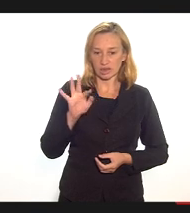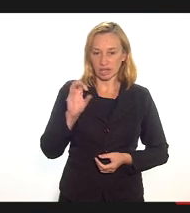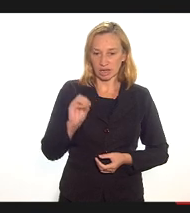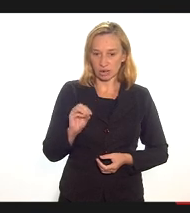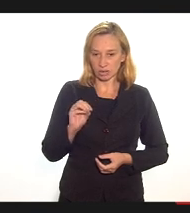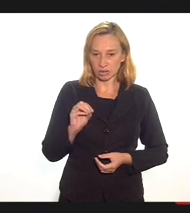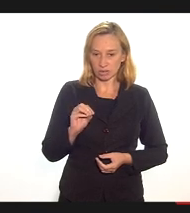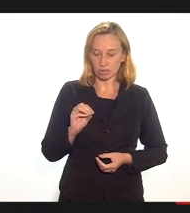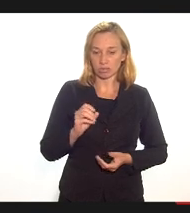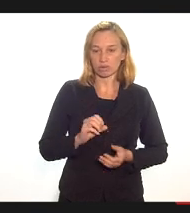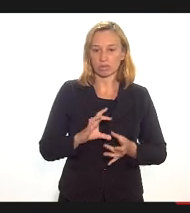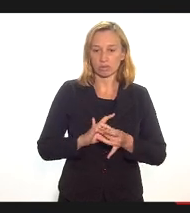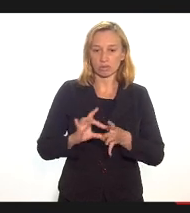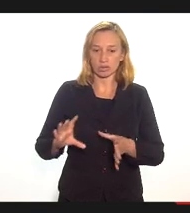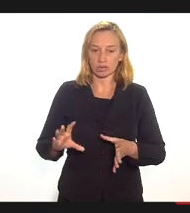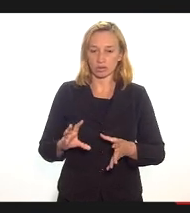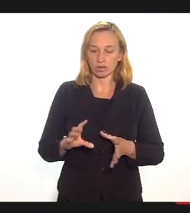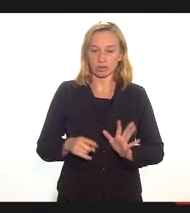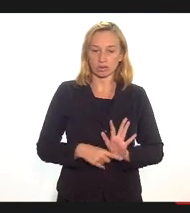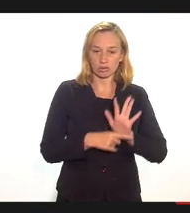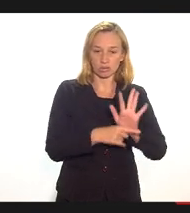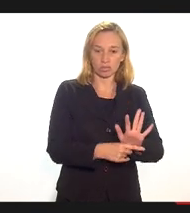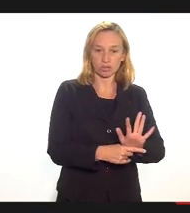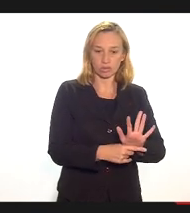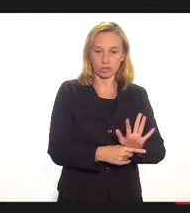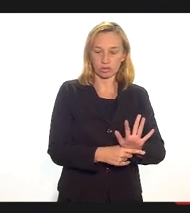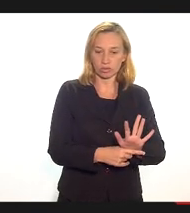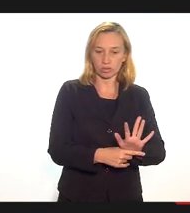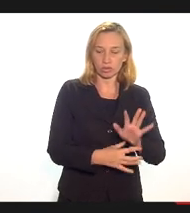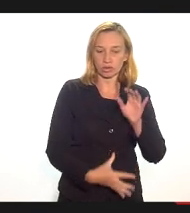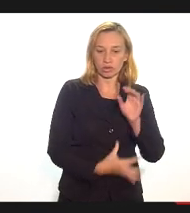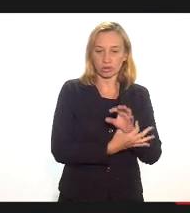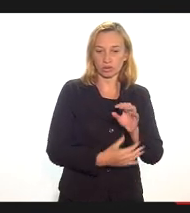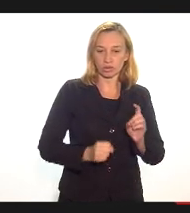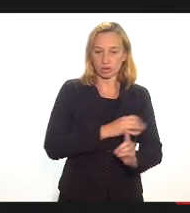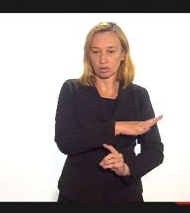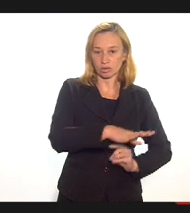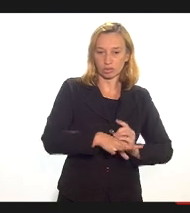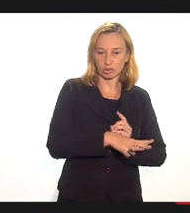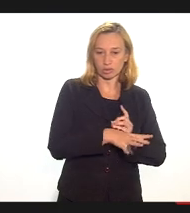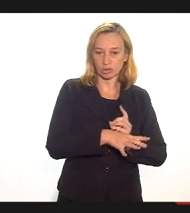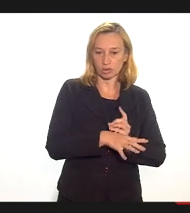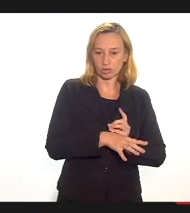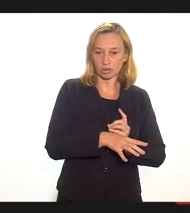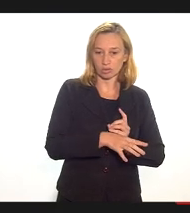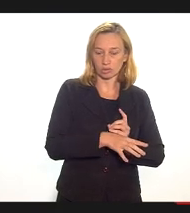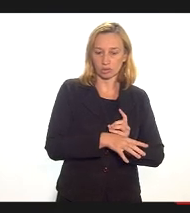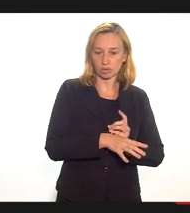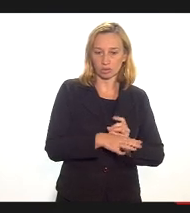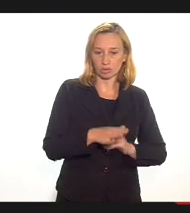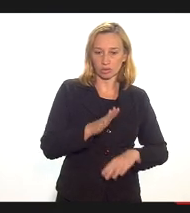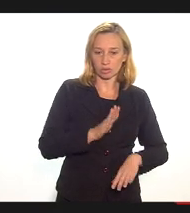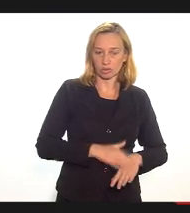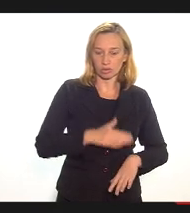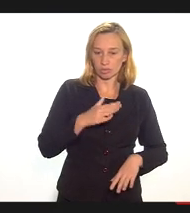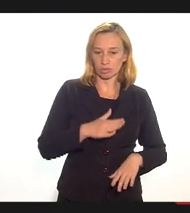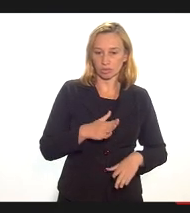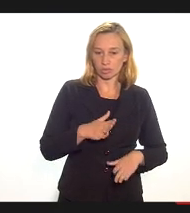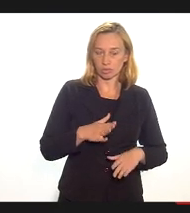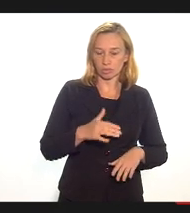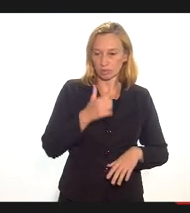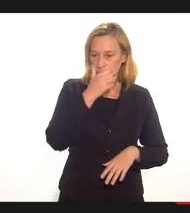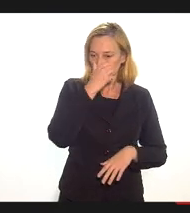a contribuição da Seguridade Social, aumentando o subfinanciamento do SUS.